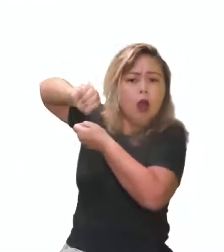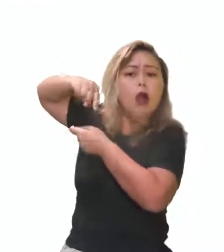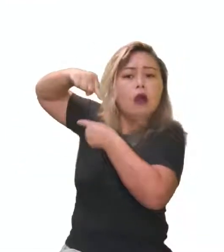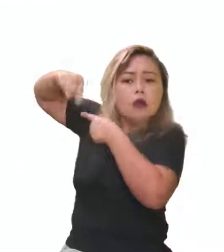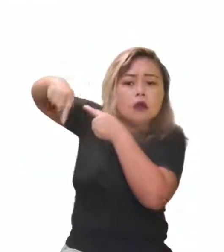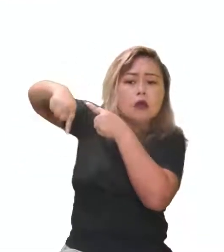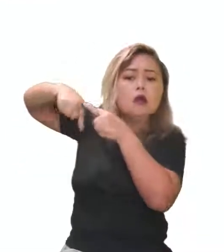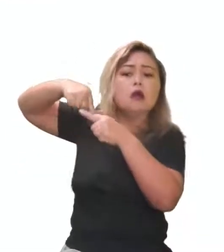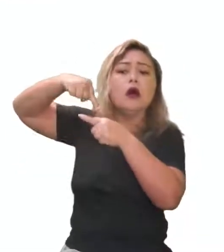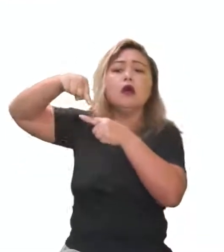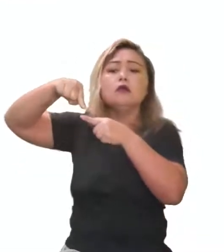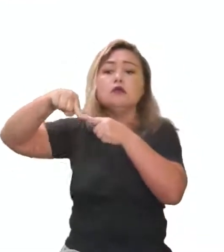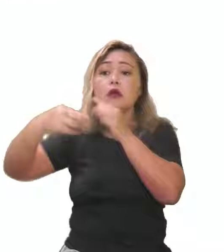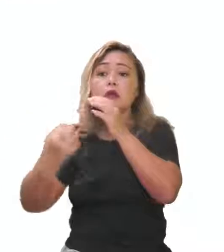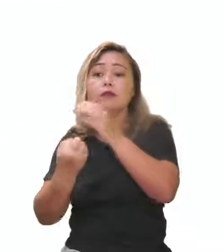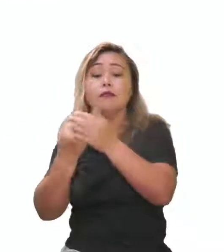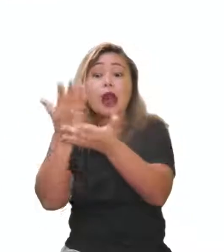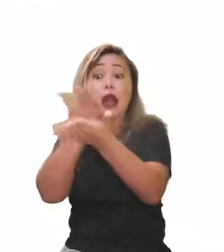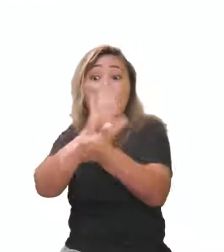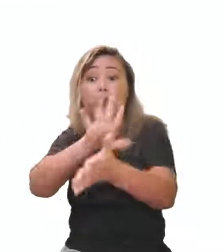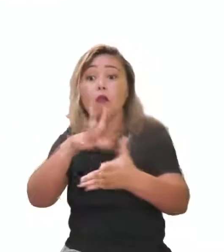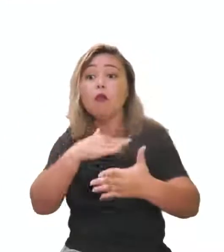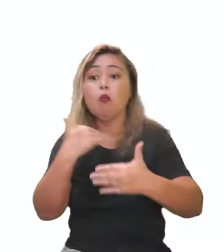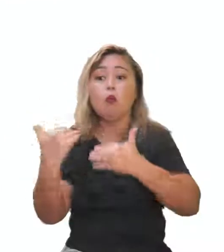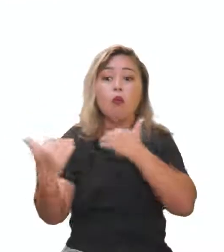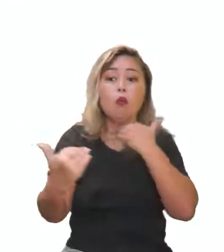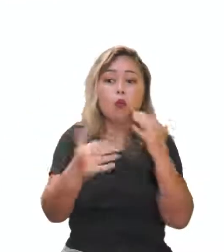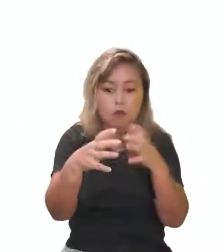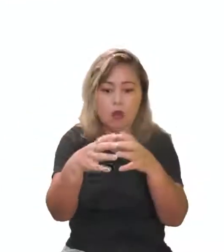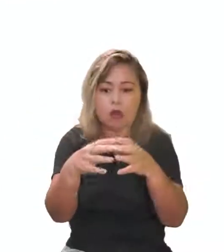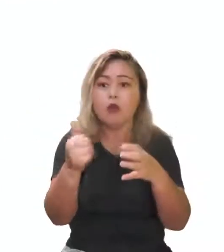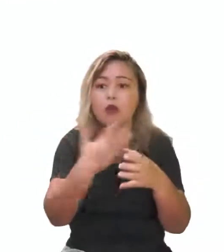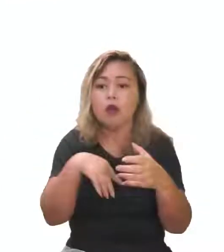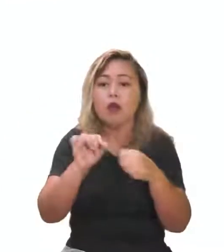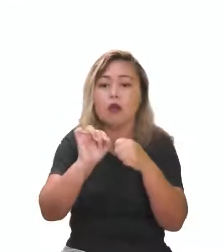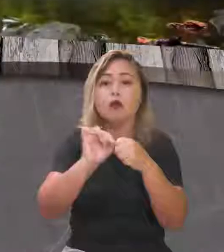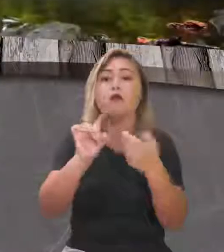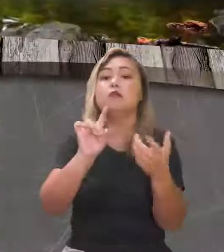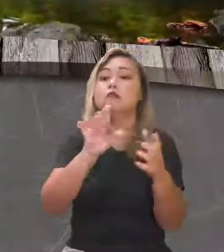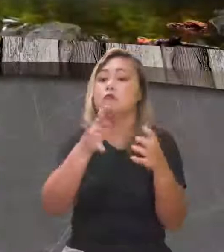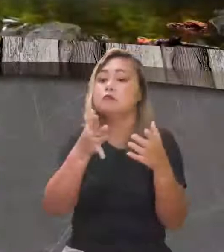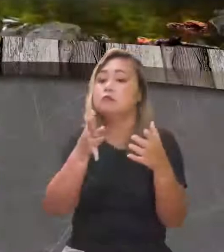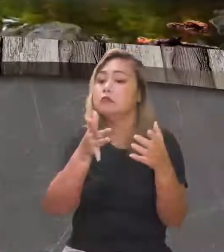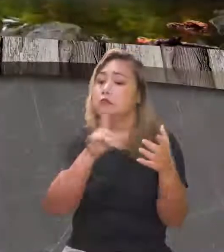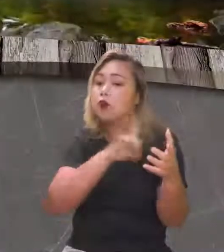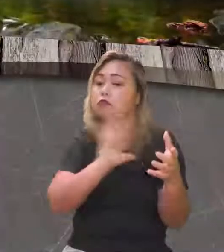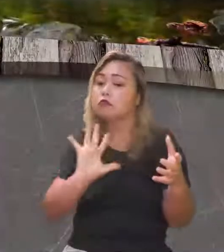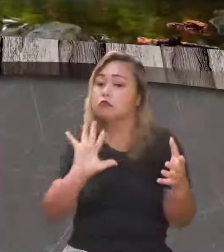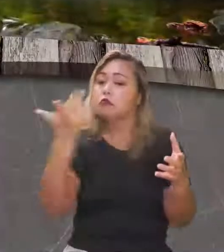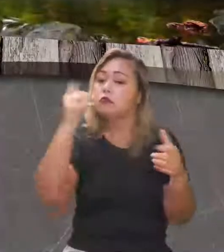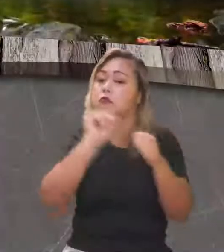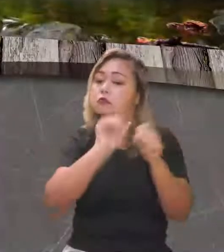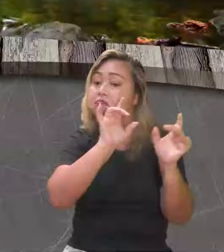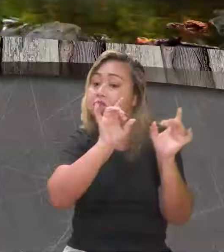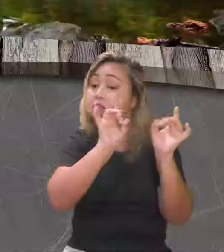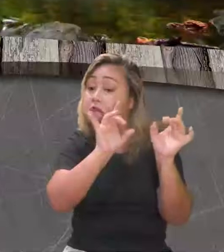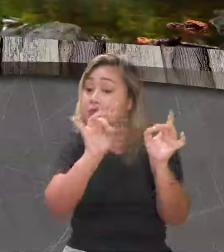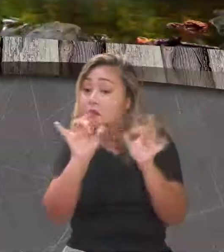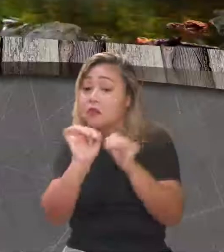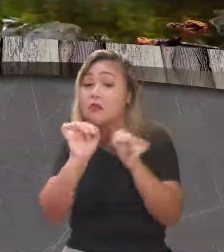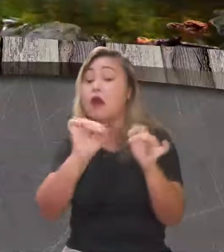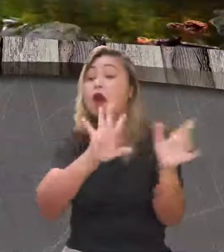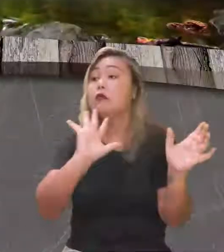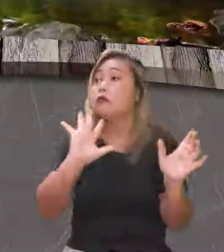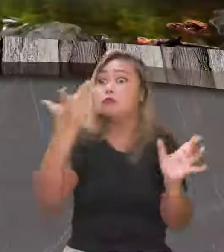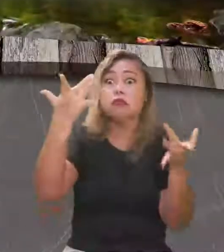a eventos especiais. Presta atenção. Deu-se por eventos especiais.